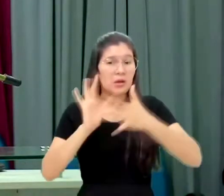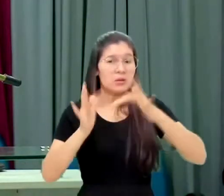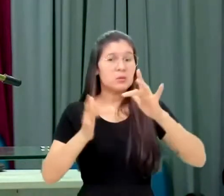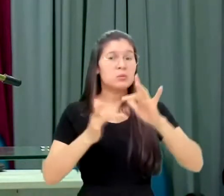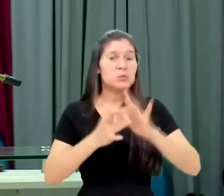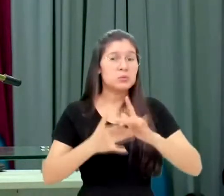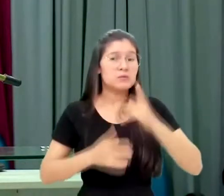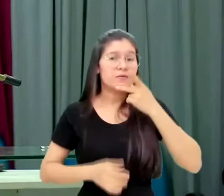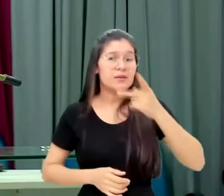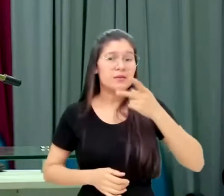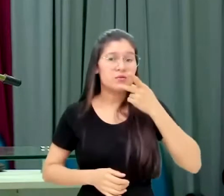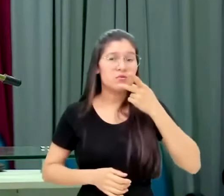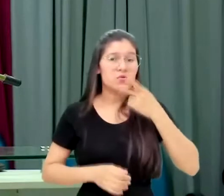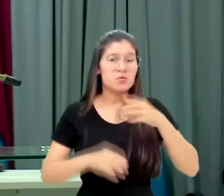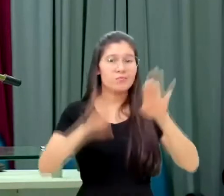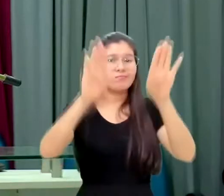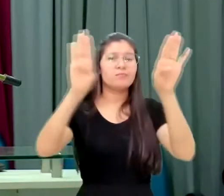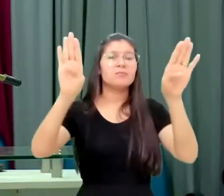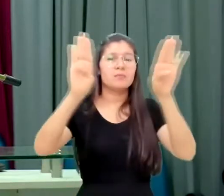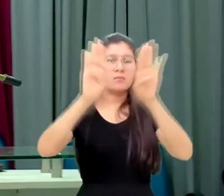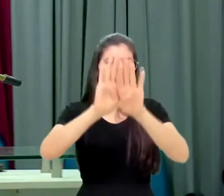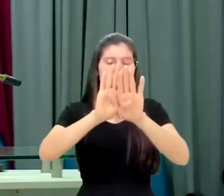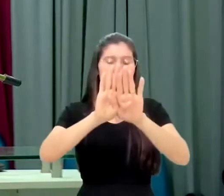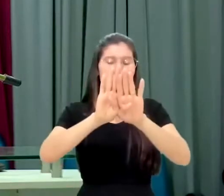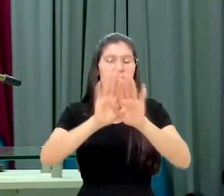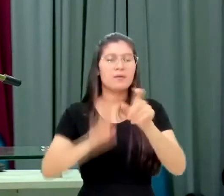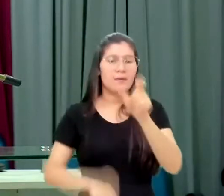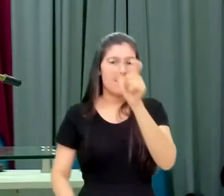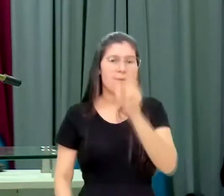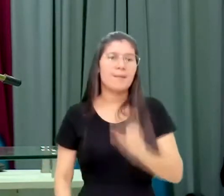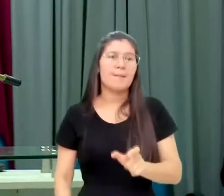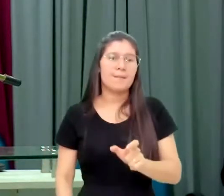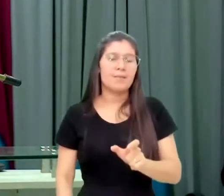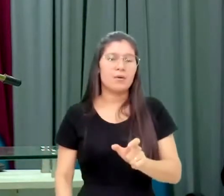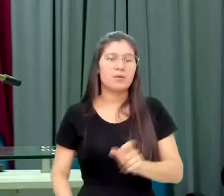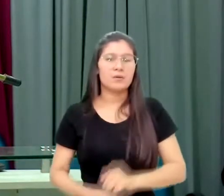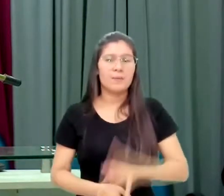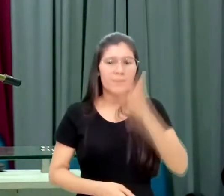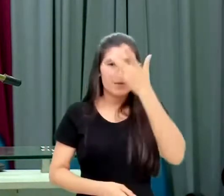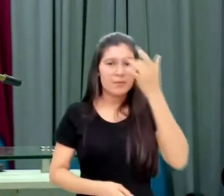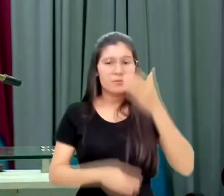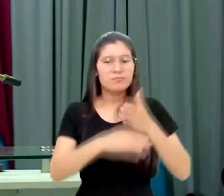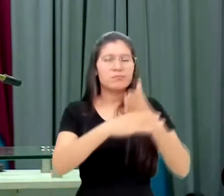porta, quem entrar por mim, entrará, sairá e achará pastagem.